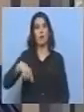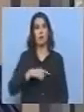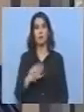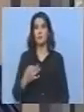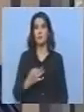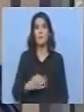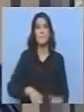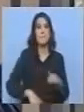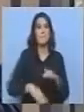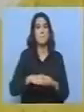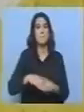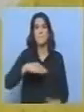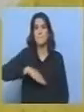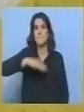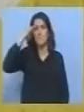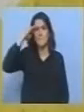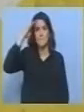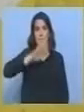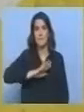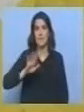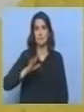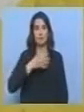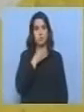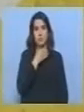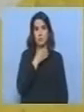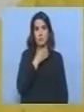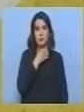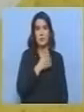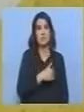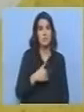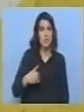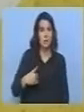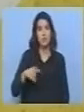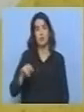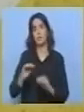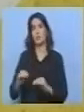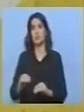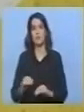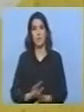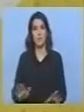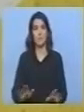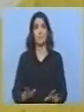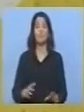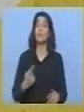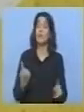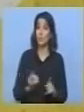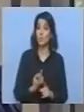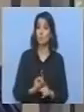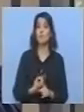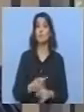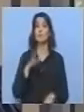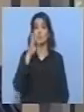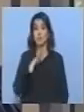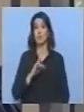atingir os limites do mínimo, as linhas vermelhas, quer na saúde, quer na educação. E são coisas que, quando se